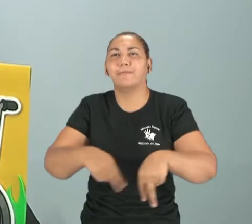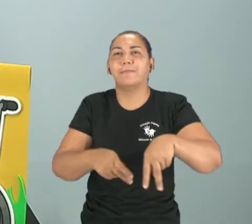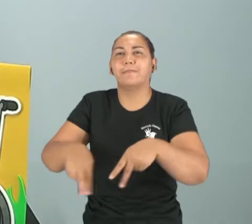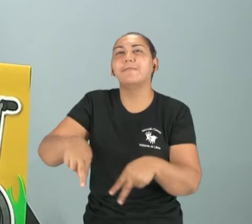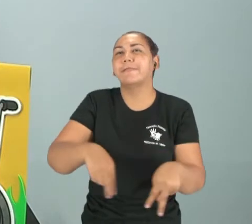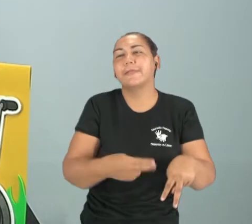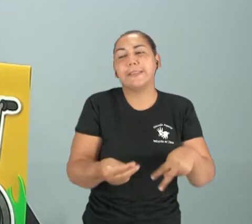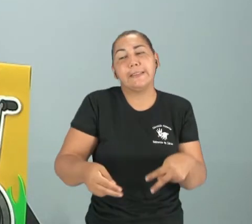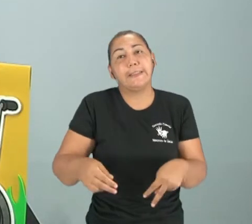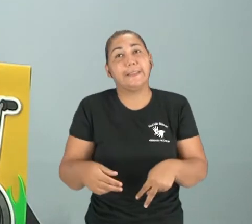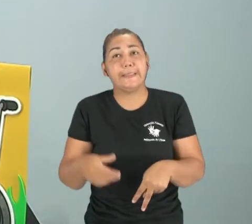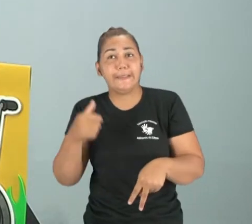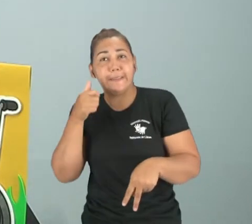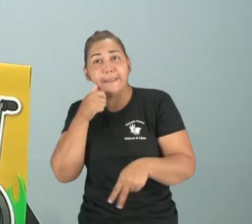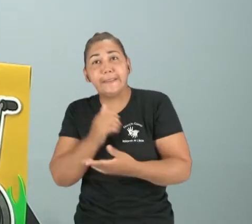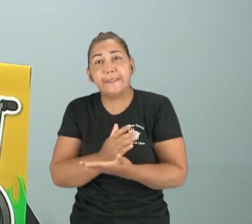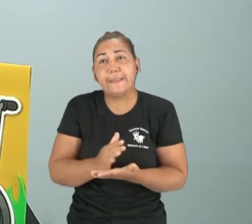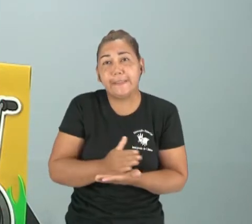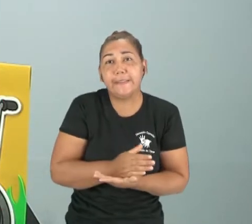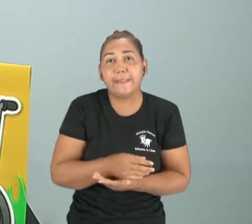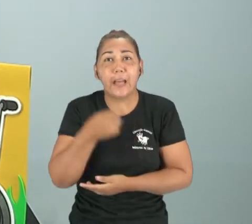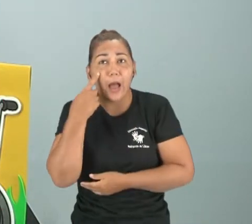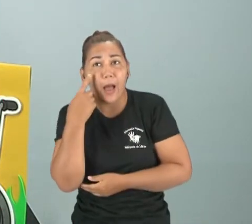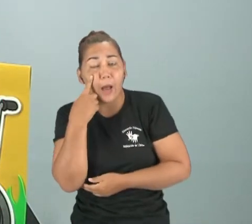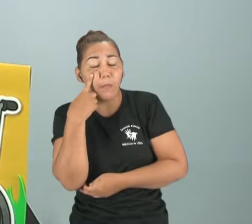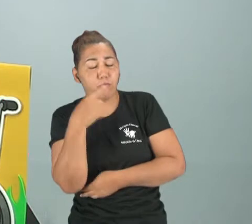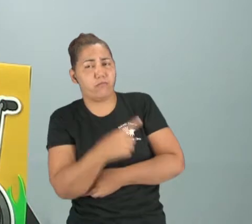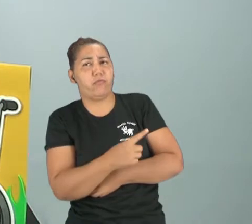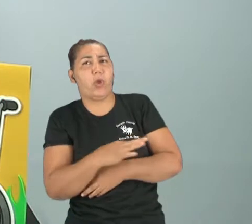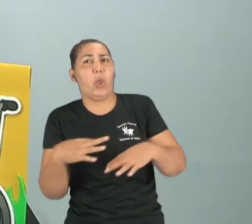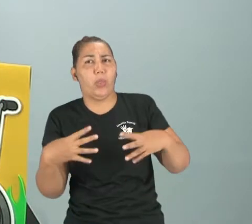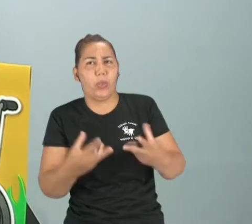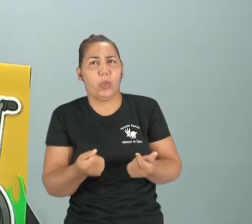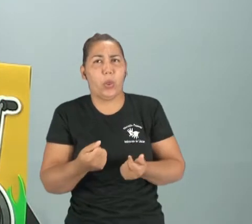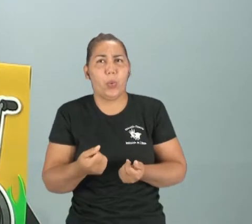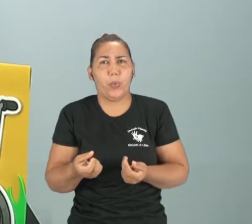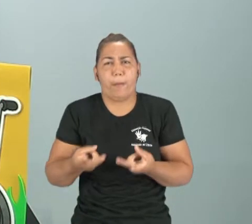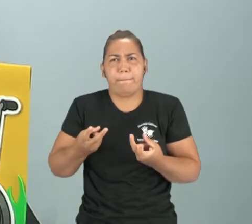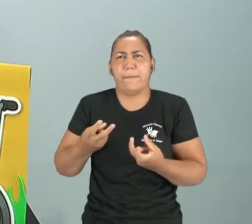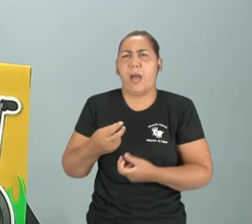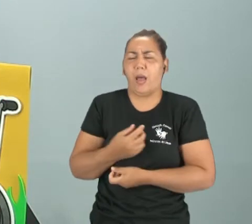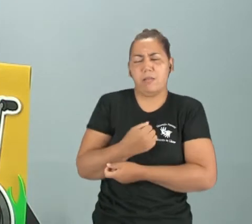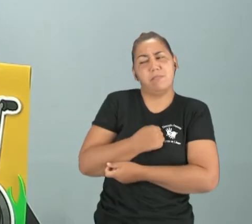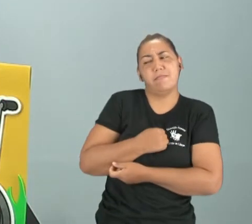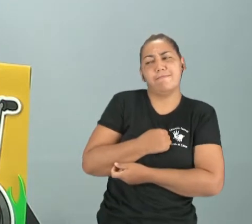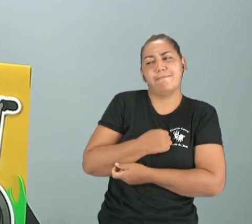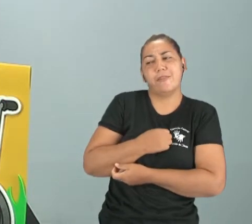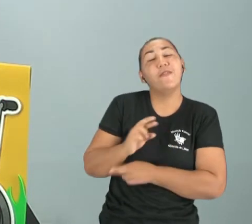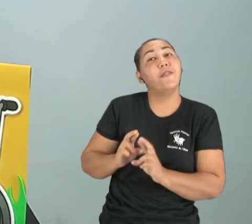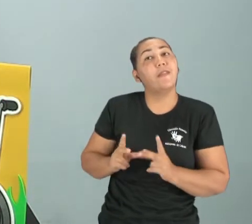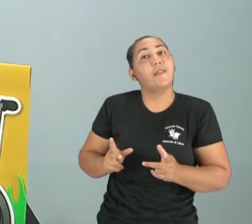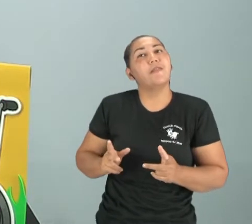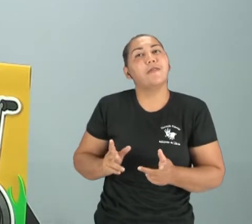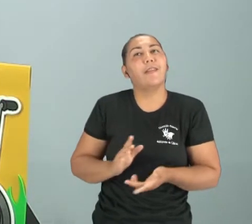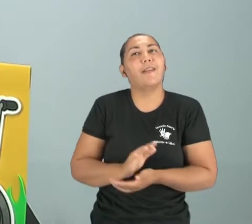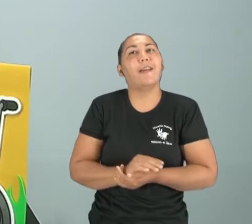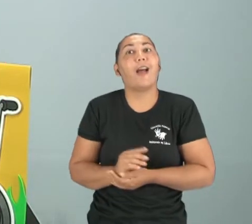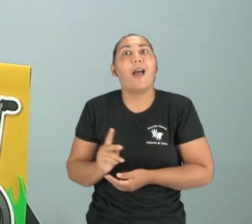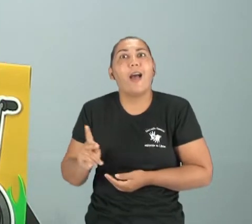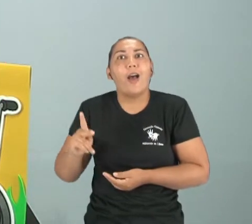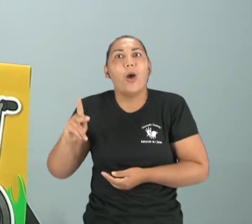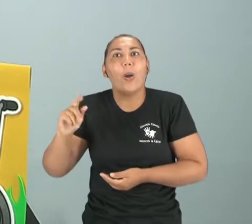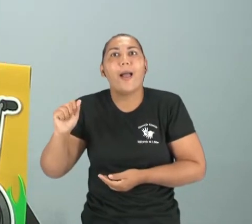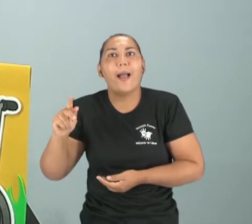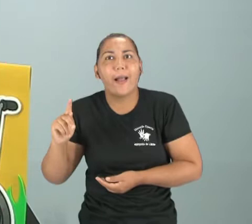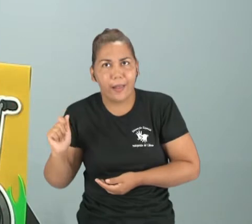meninas assistindo e todos achando ele diferente. Aí o Kaká, no meio de uma jogada, deu